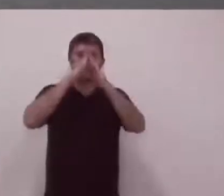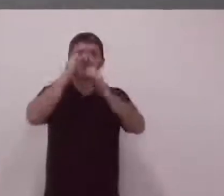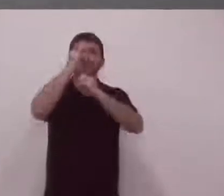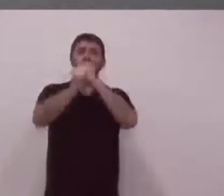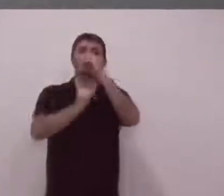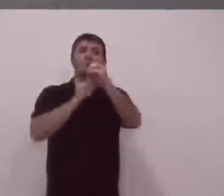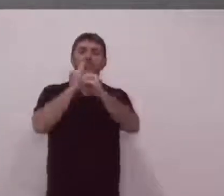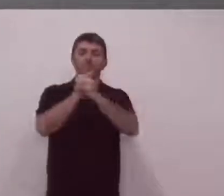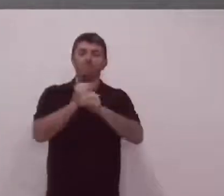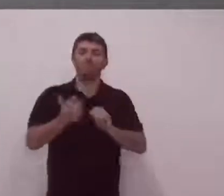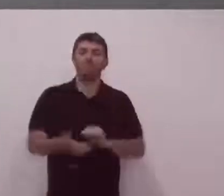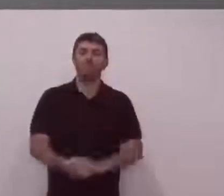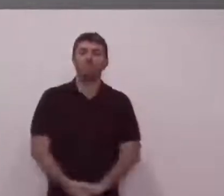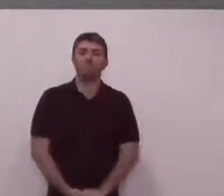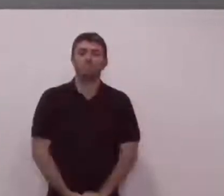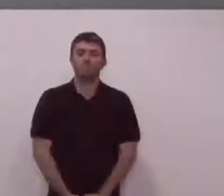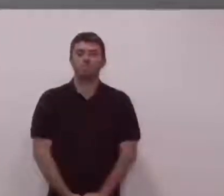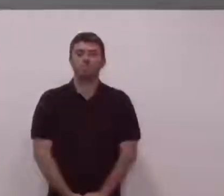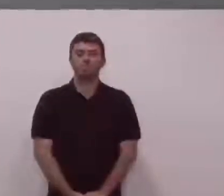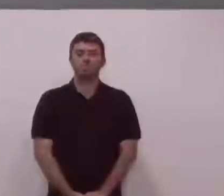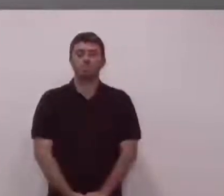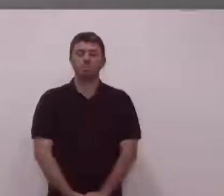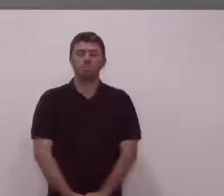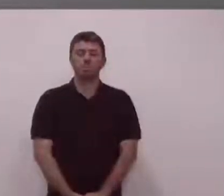eu vou me ater ao